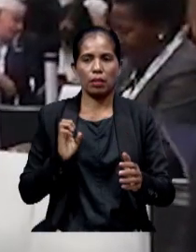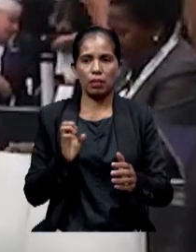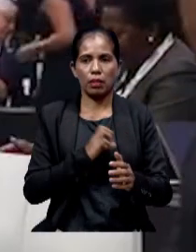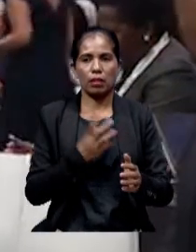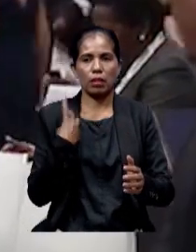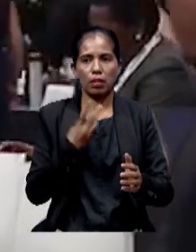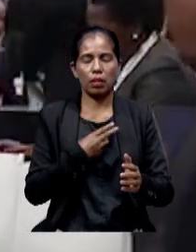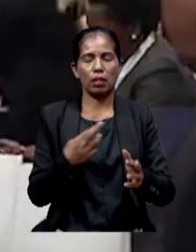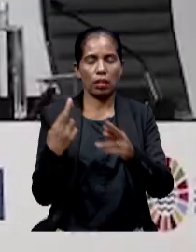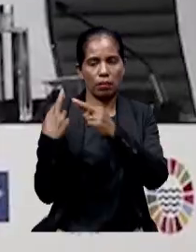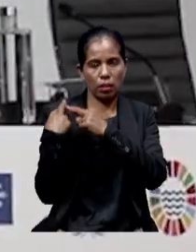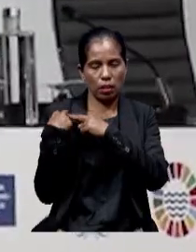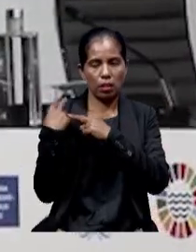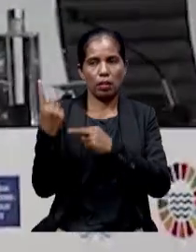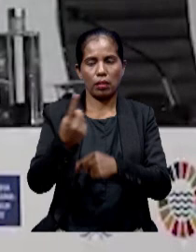representante permanente e